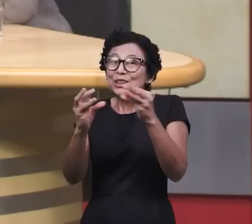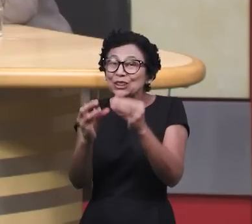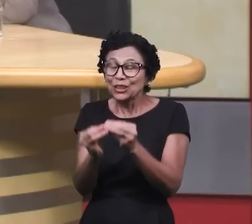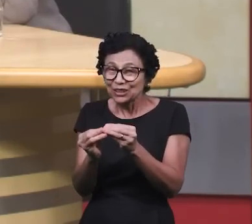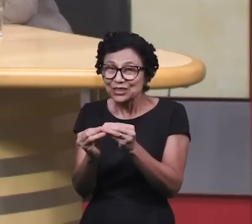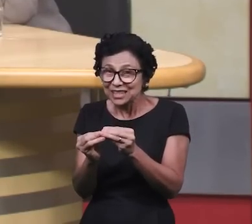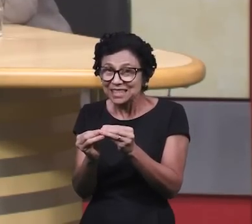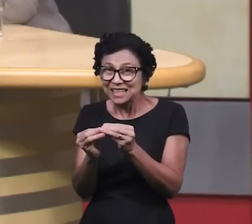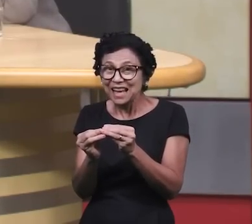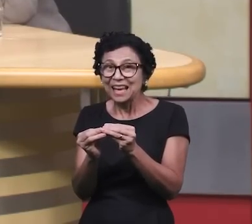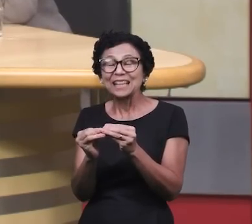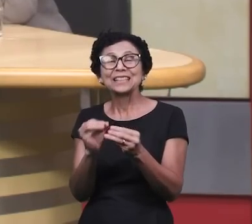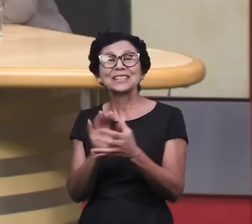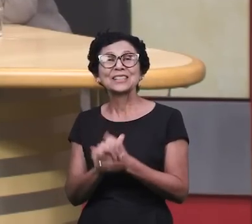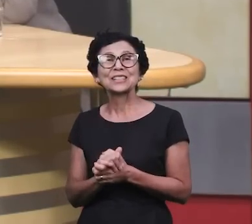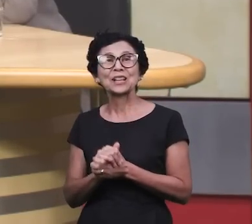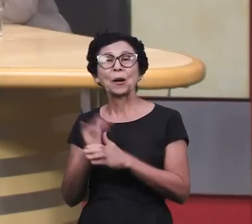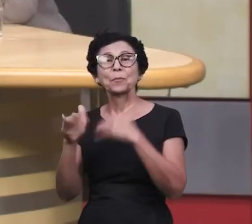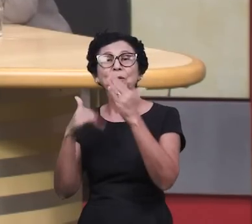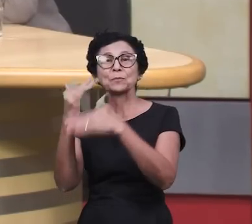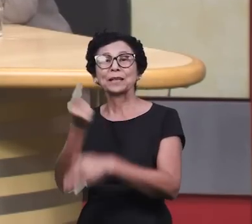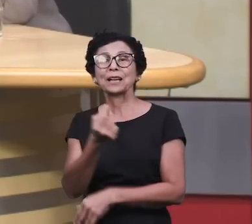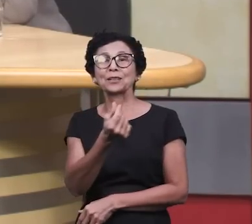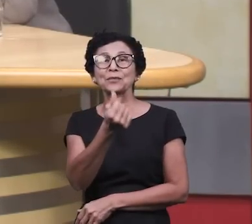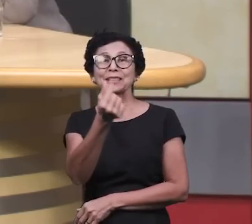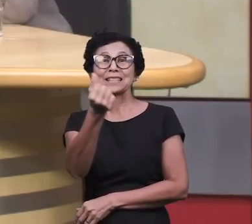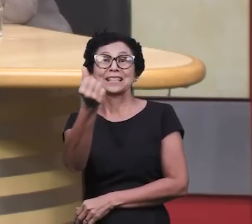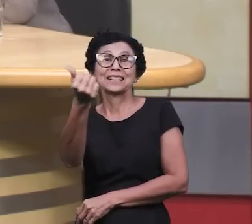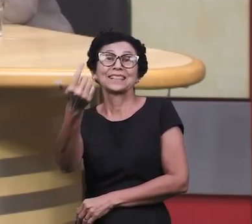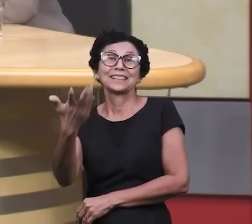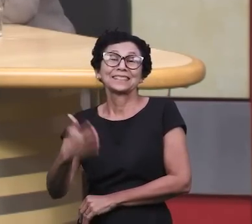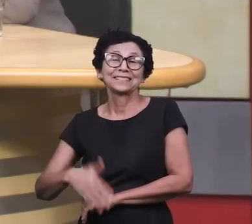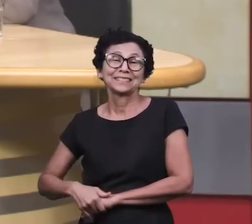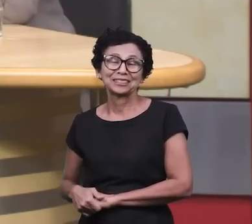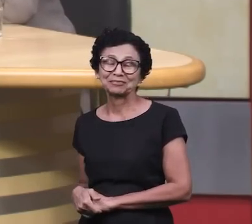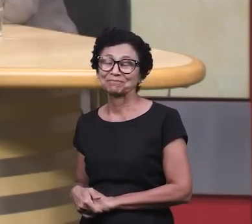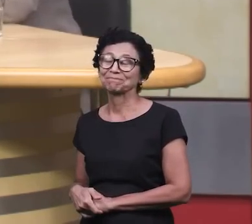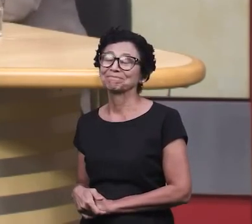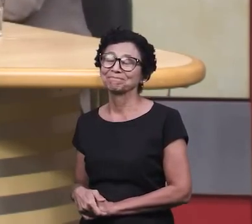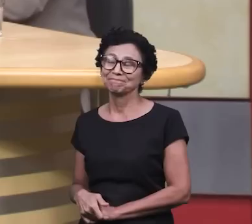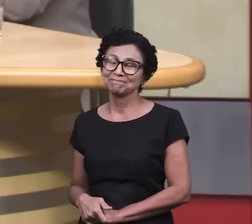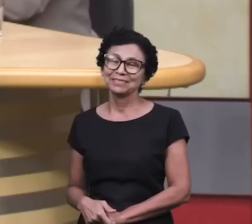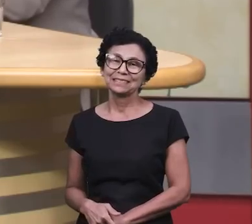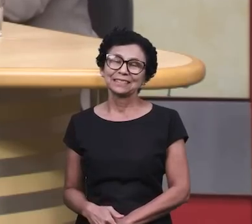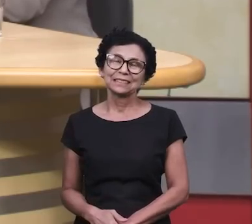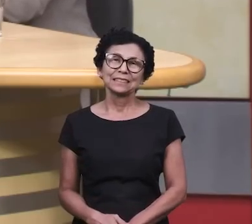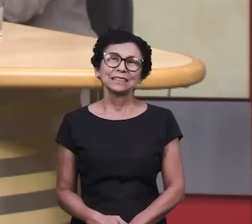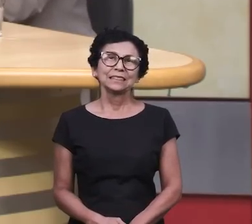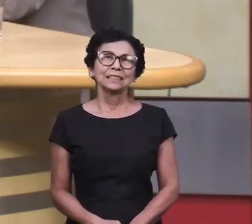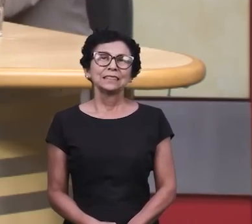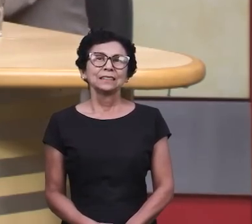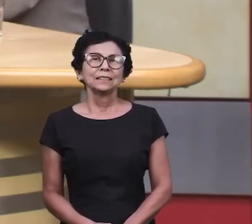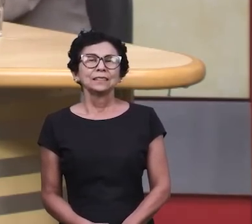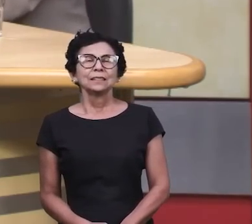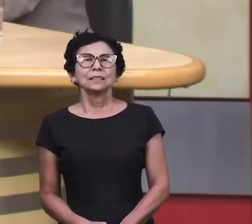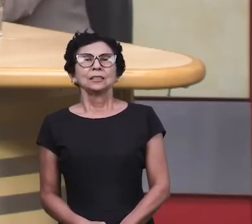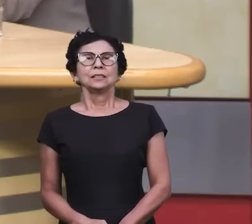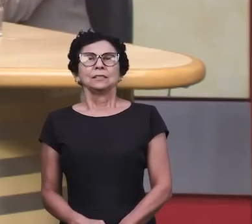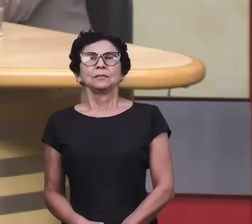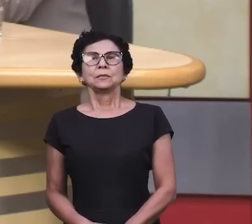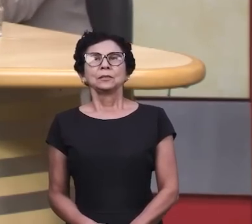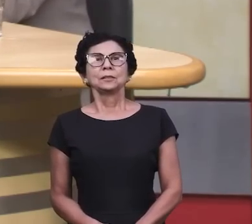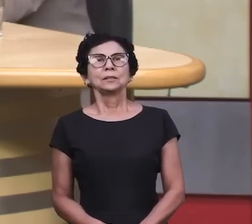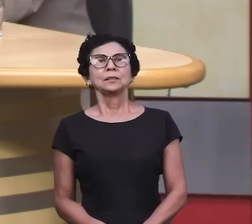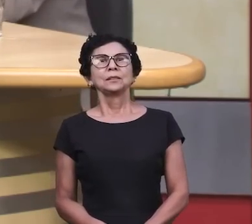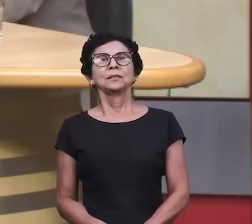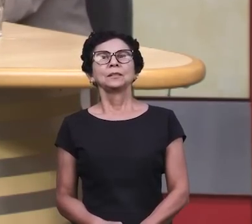comprar uma casa que era o dobro do tamanho da casa anterior, isso eu constatei lá. Ô Gil, Antônio Carlos, nós estamos terminando aqui, porque